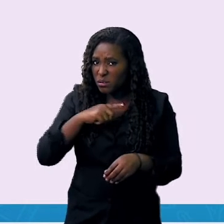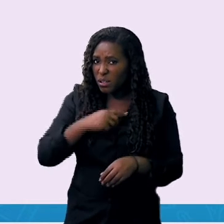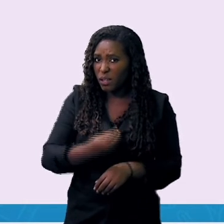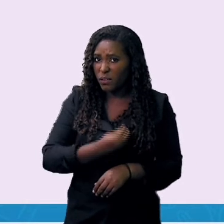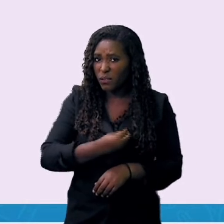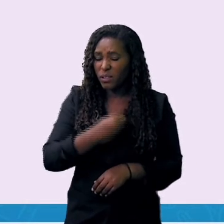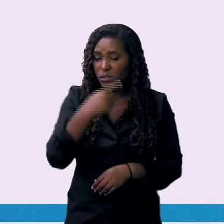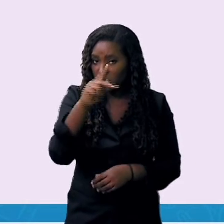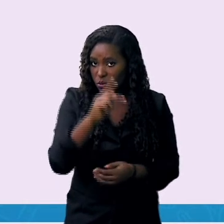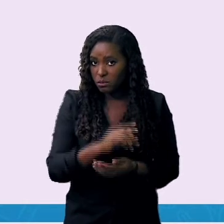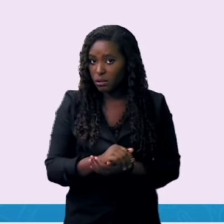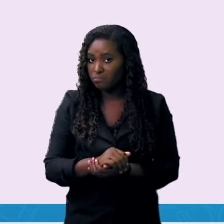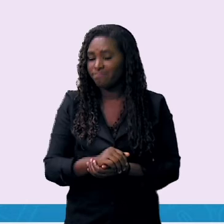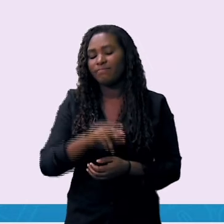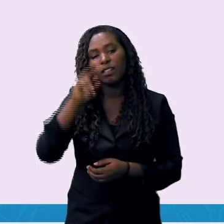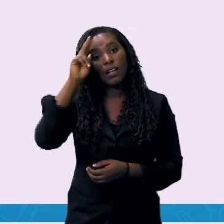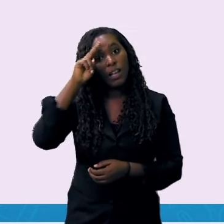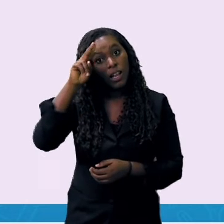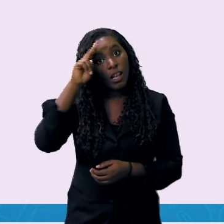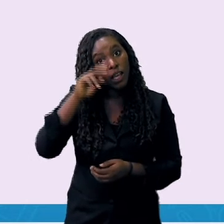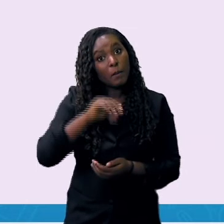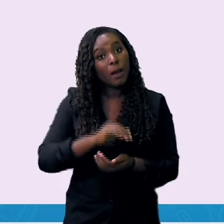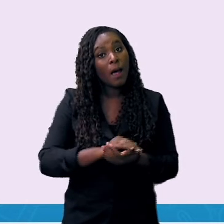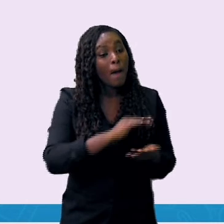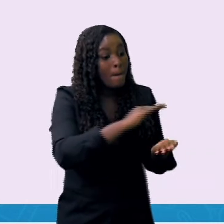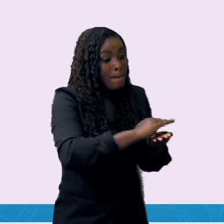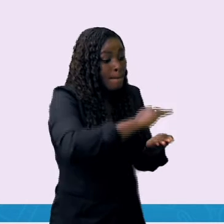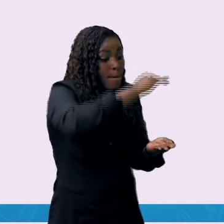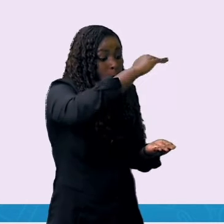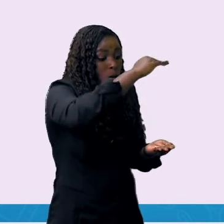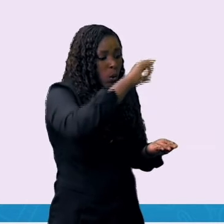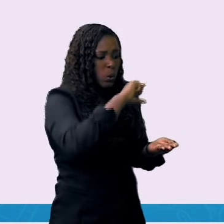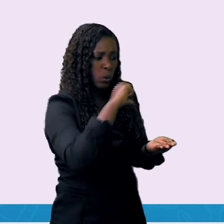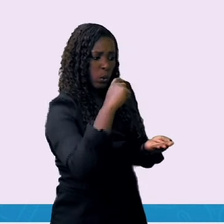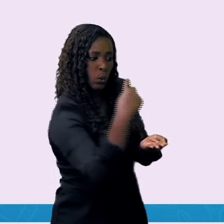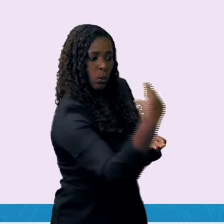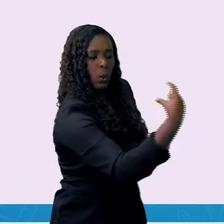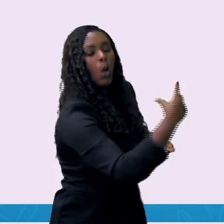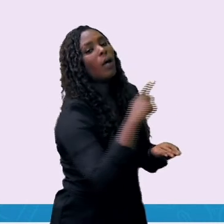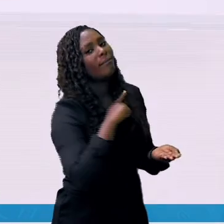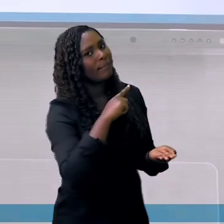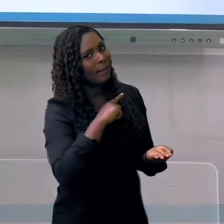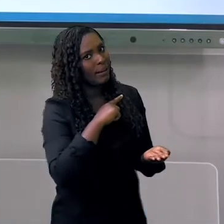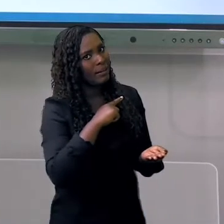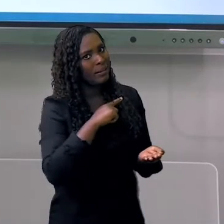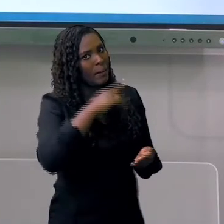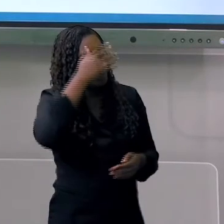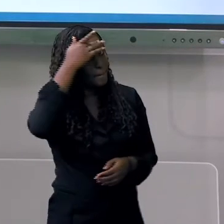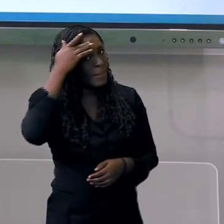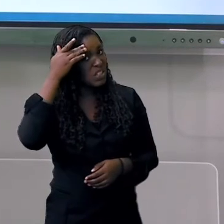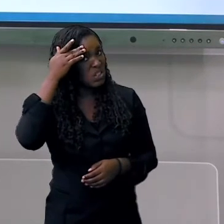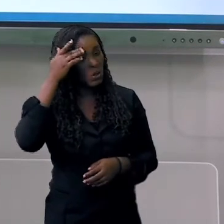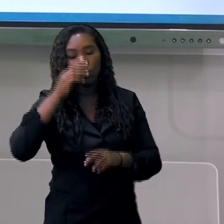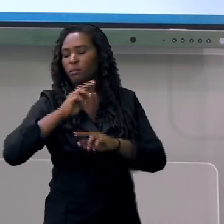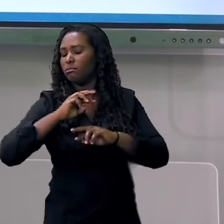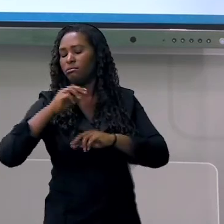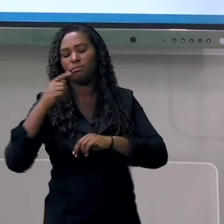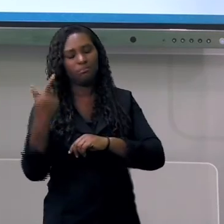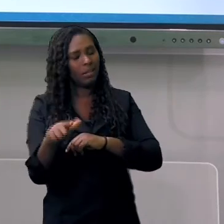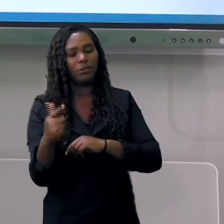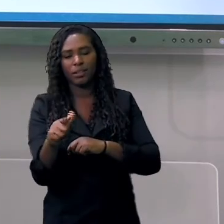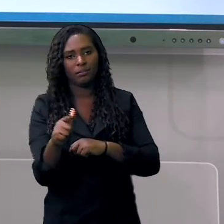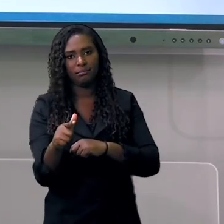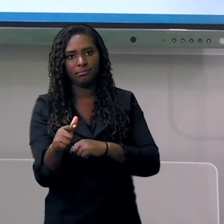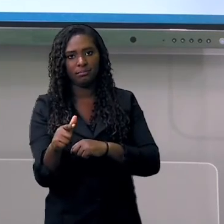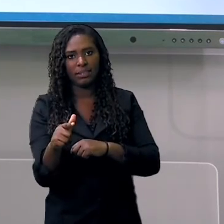Lembre-se, rótulos foram feitos para produtos e não para pessoas. Rotular é uma falta